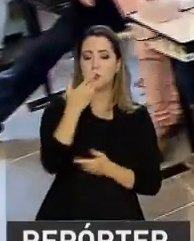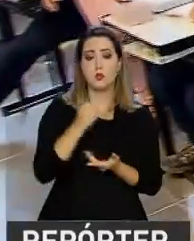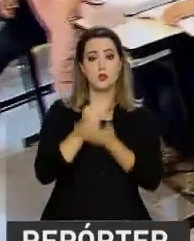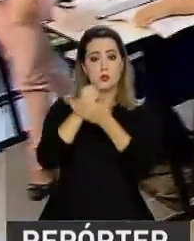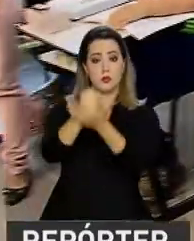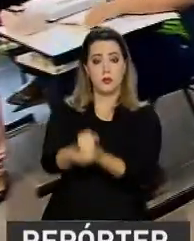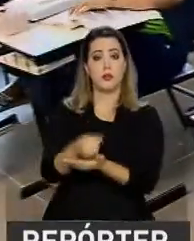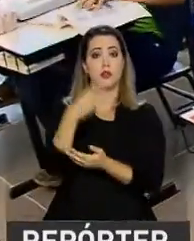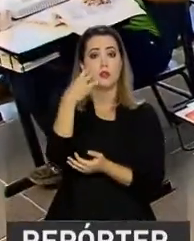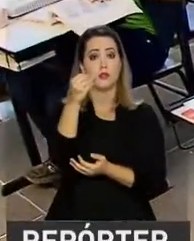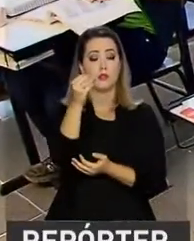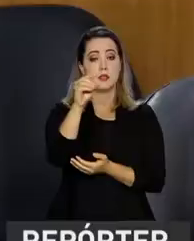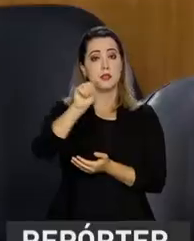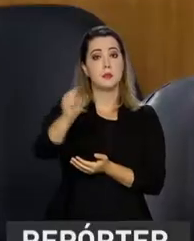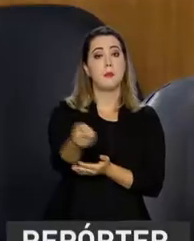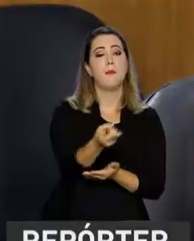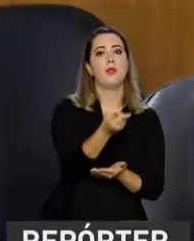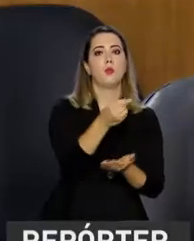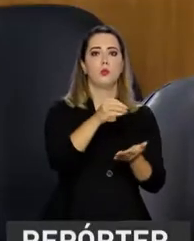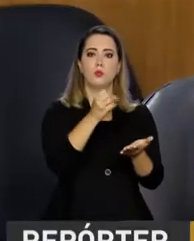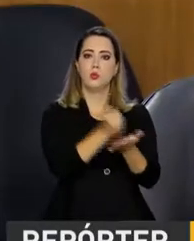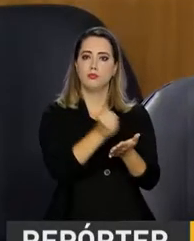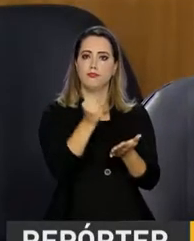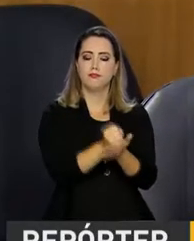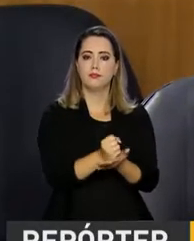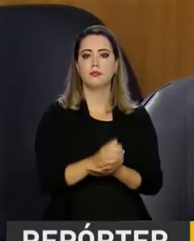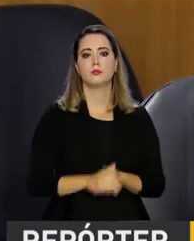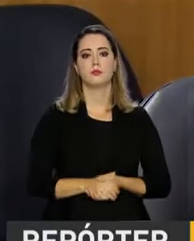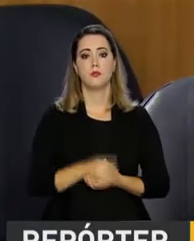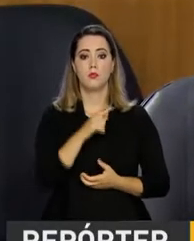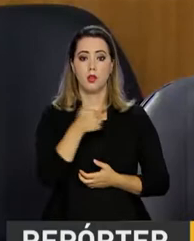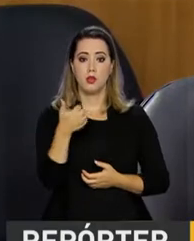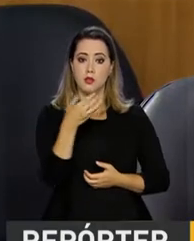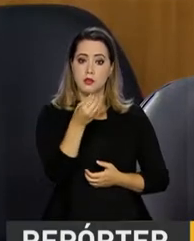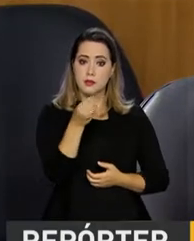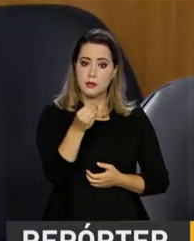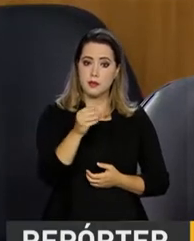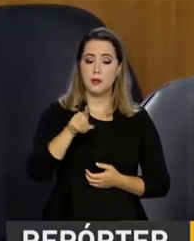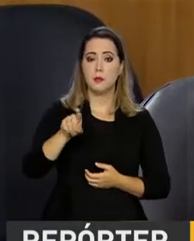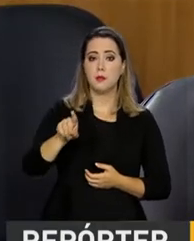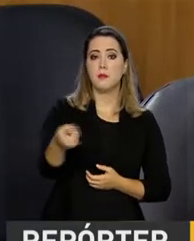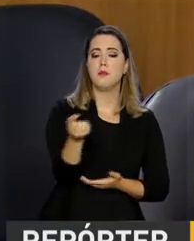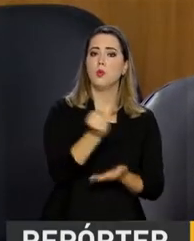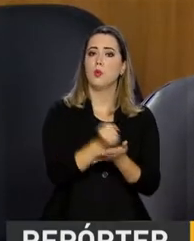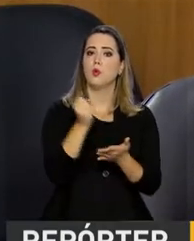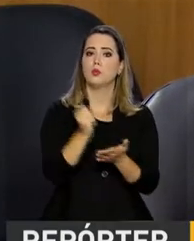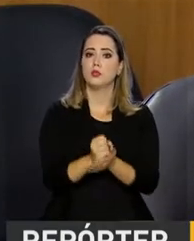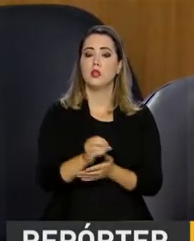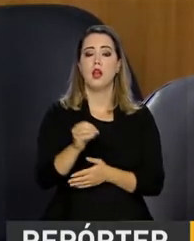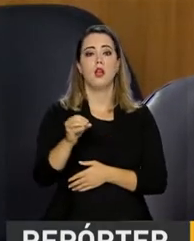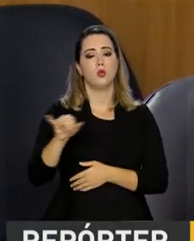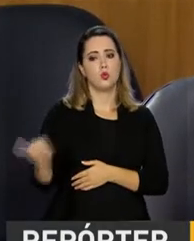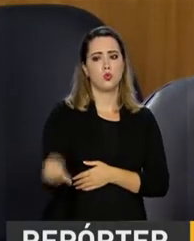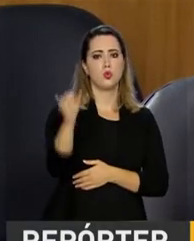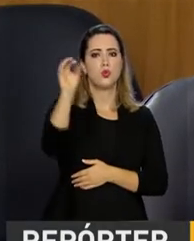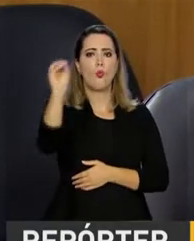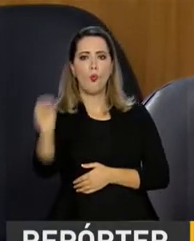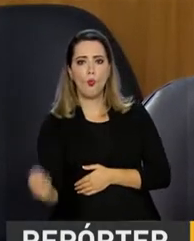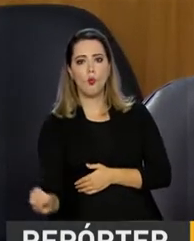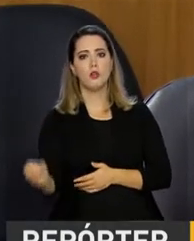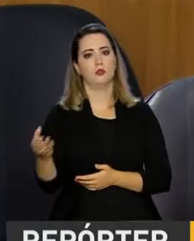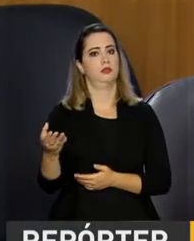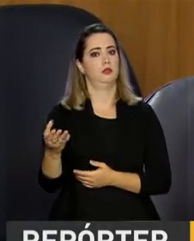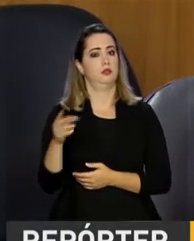300 mil contratos pelo menos 100 mil contratos com juro zero que é um grande avanço os mais pobres